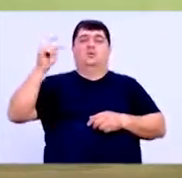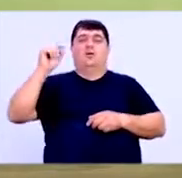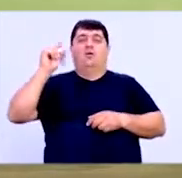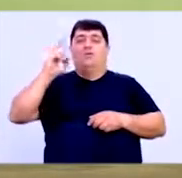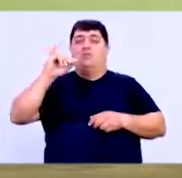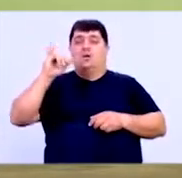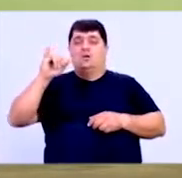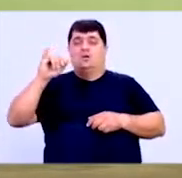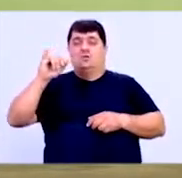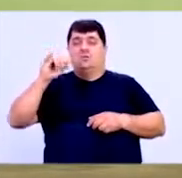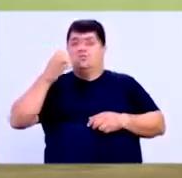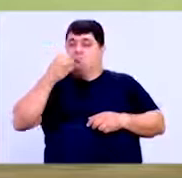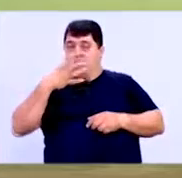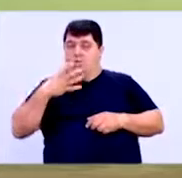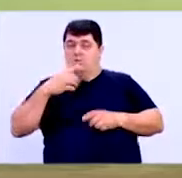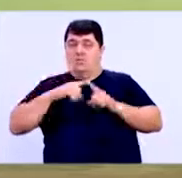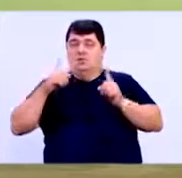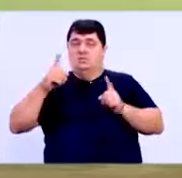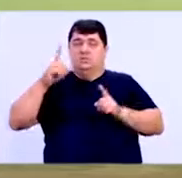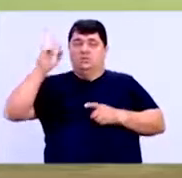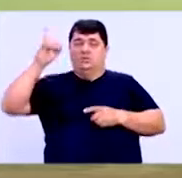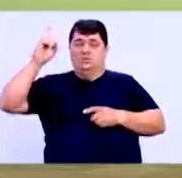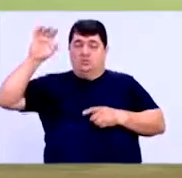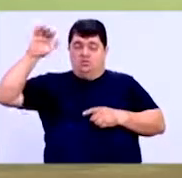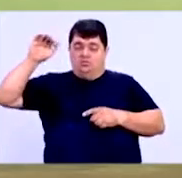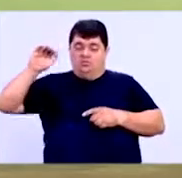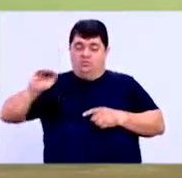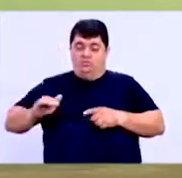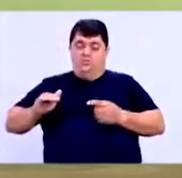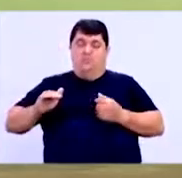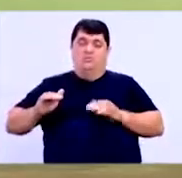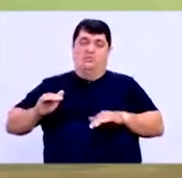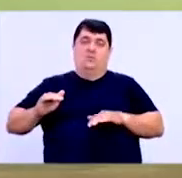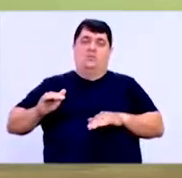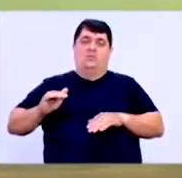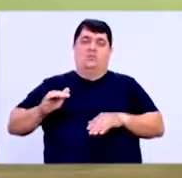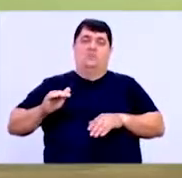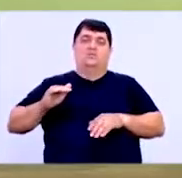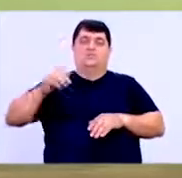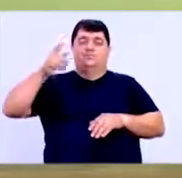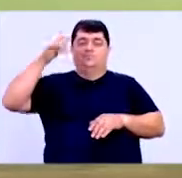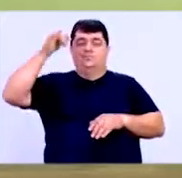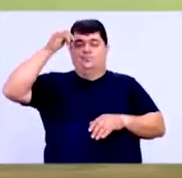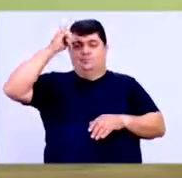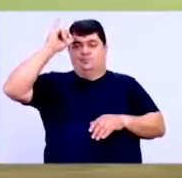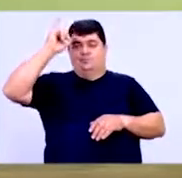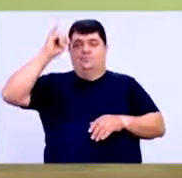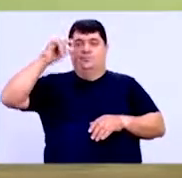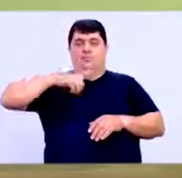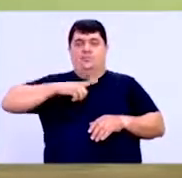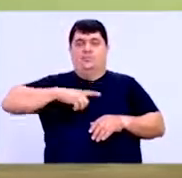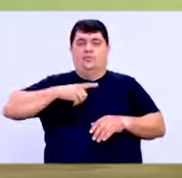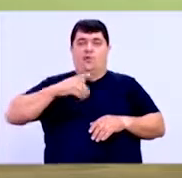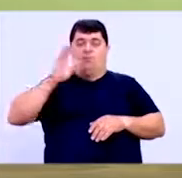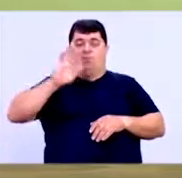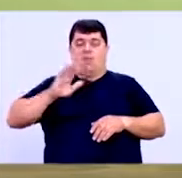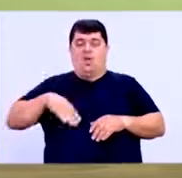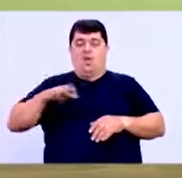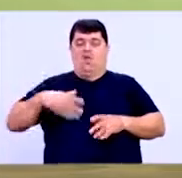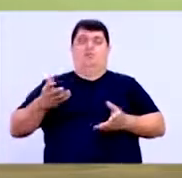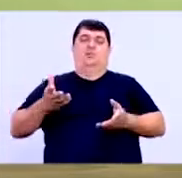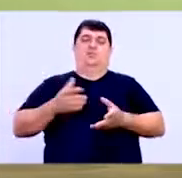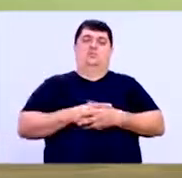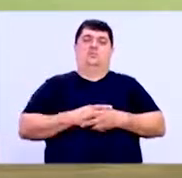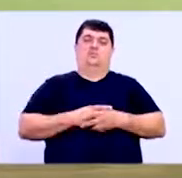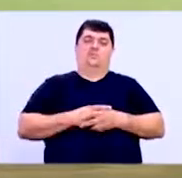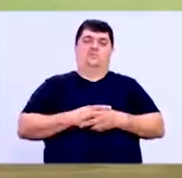acaba sendo positivo para o gado. Mas quando o dólar cai, quando ele fica mais barato, afeta negativamente o preço da arroba do gado. E se você está planejando